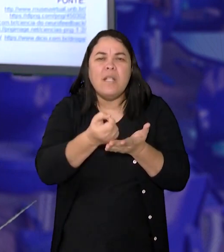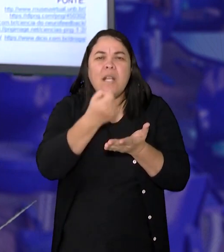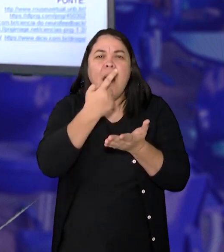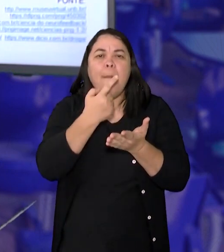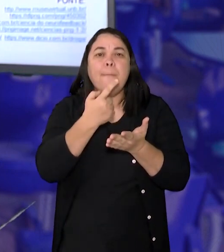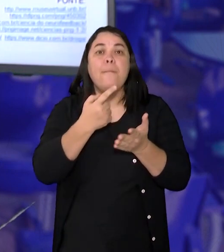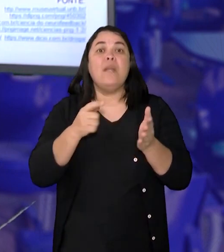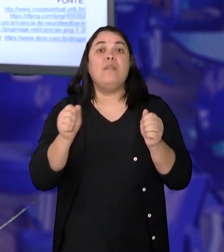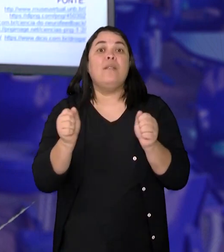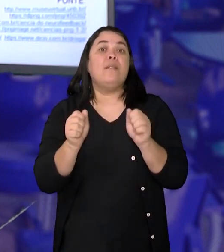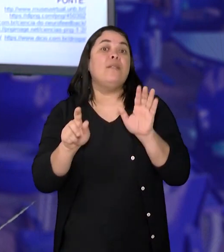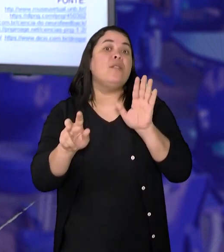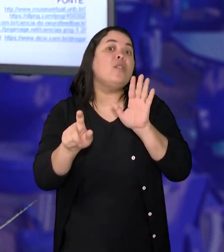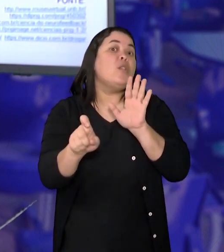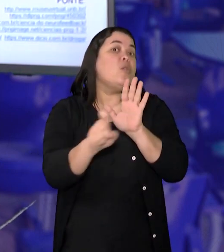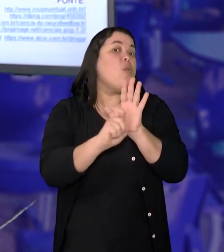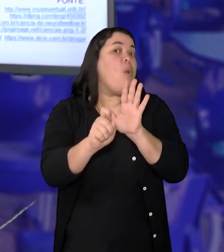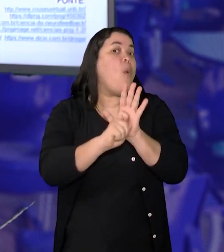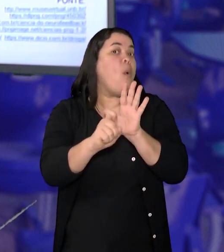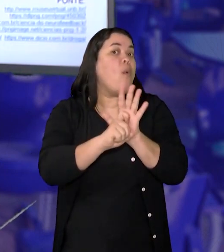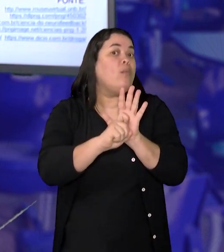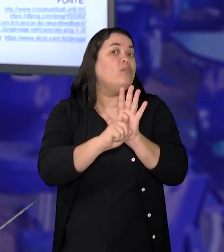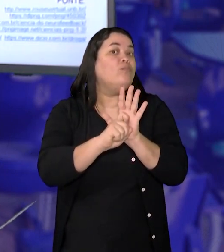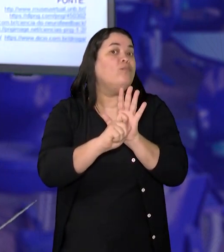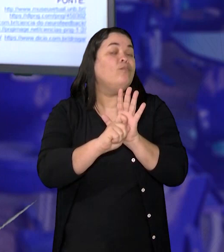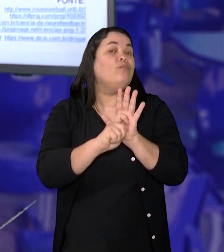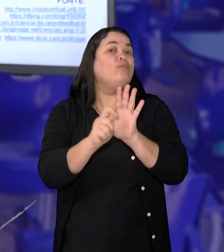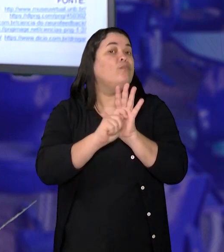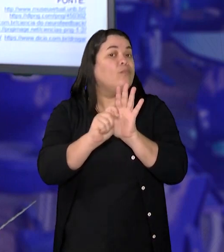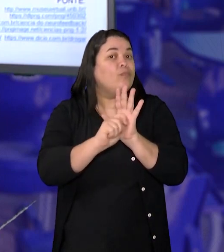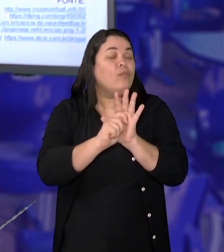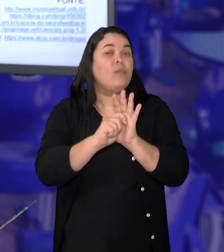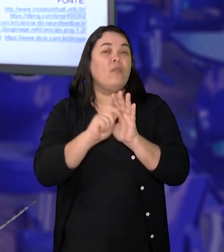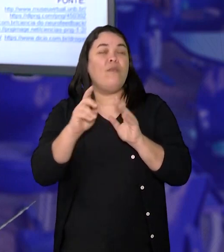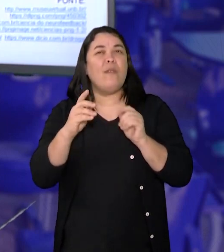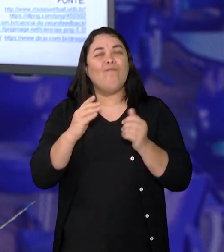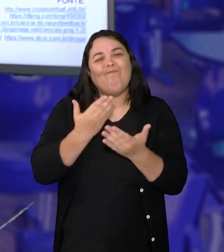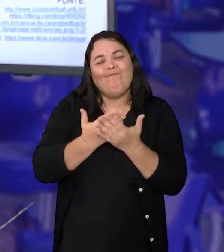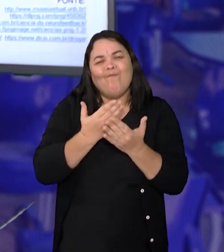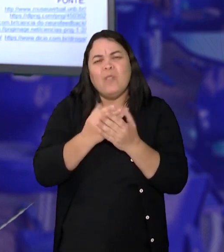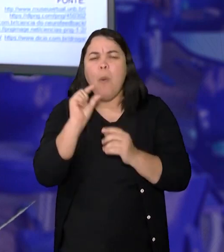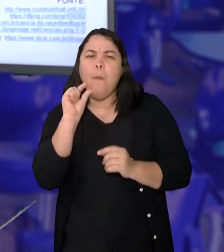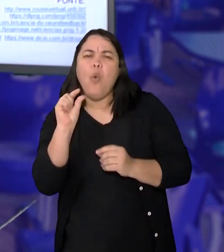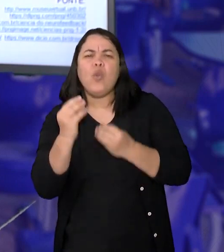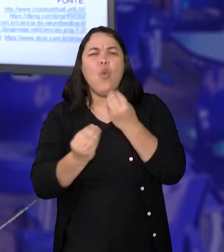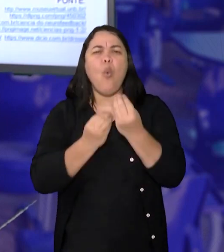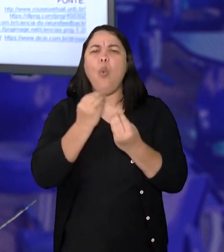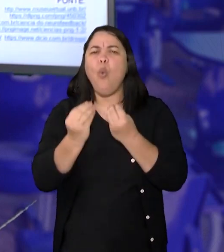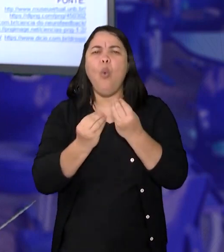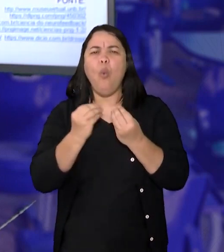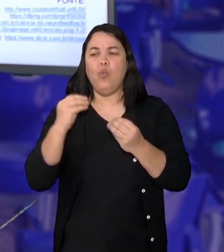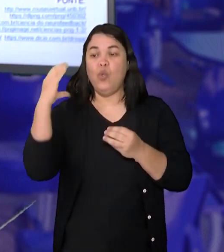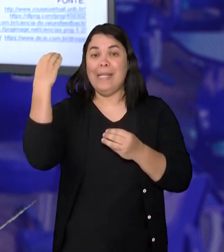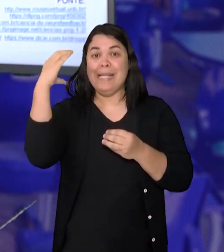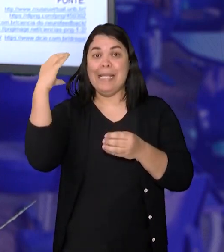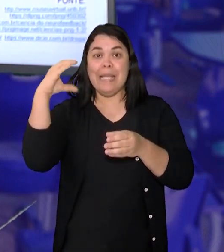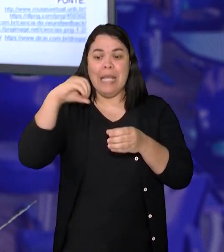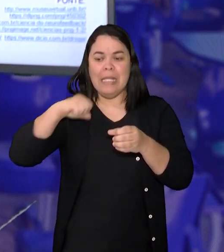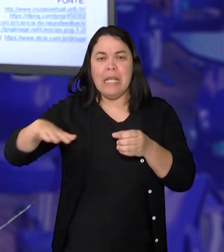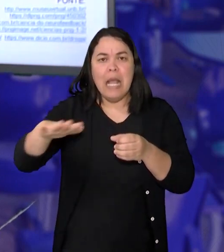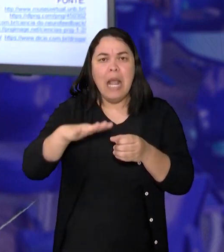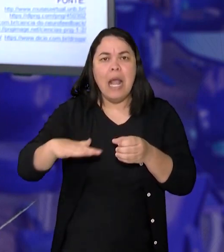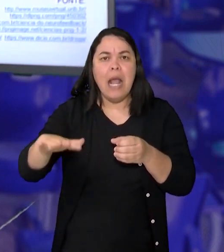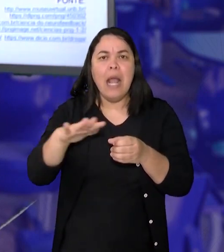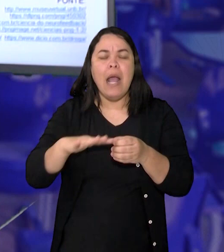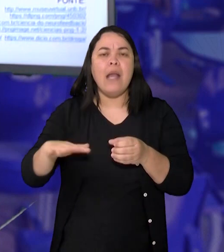hoje, tá certo? A gente vai entender um pouquinho como funciona no mundo da ciência os medicamentos e as drogas e a